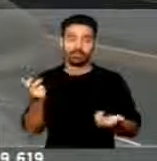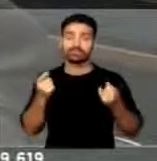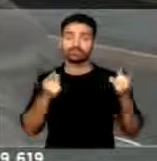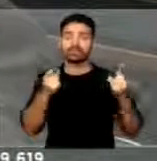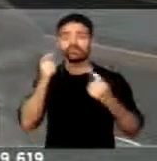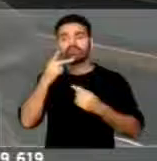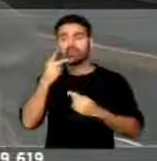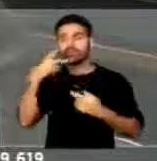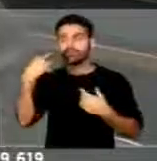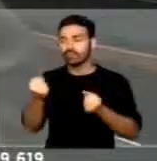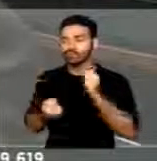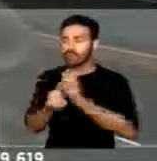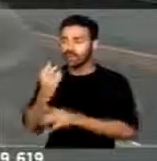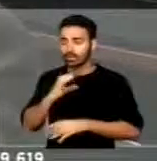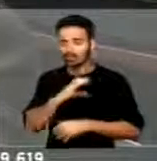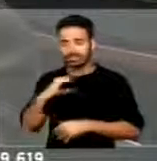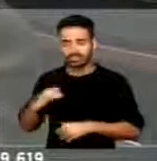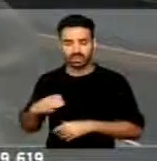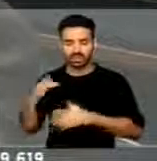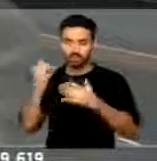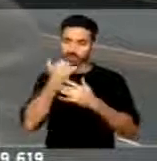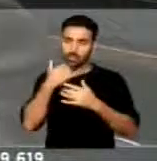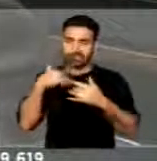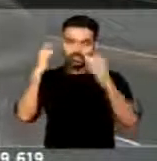a criação de uma comissão. Não sei se seria